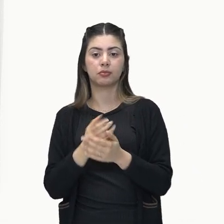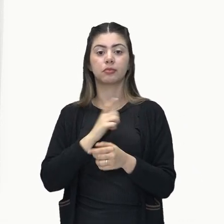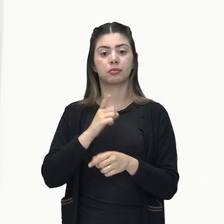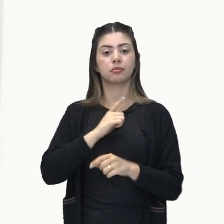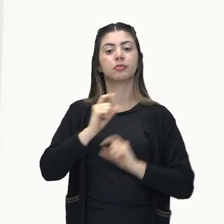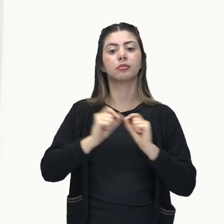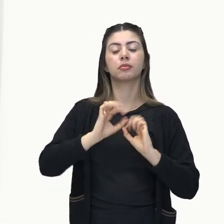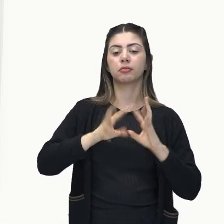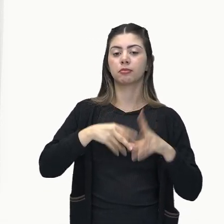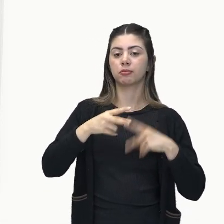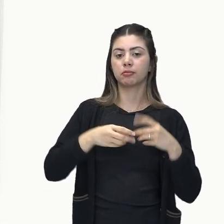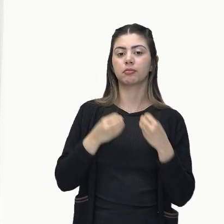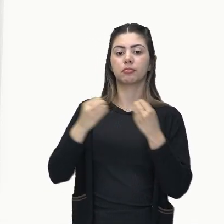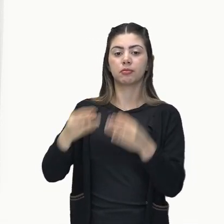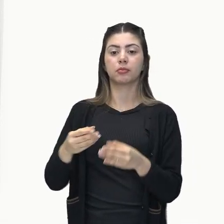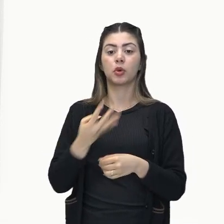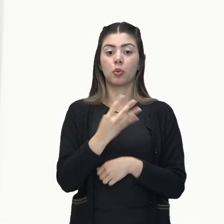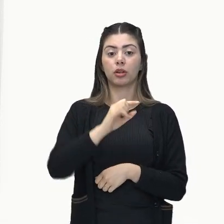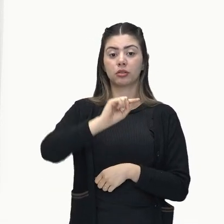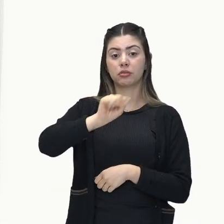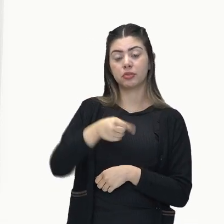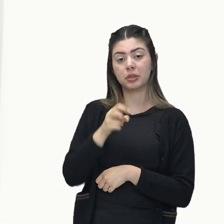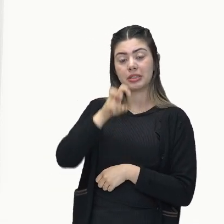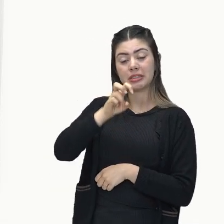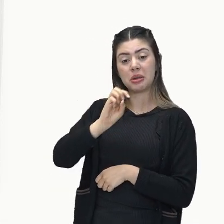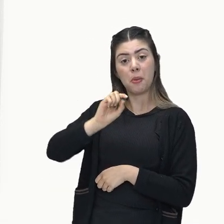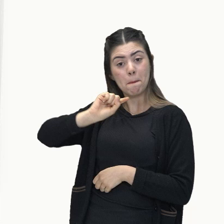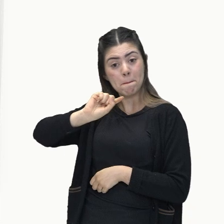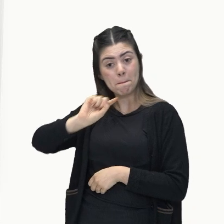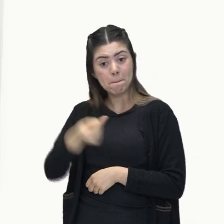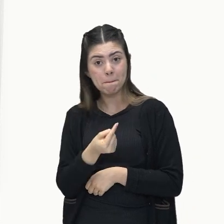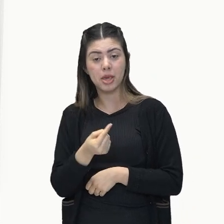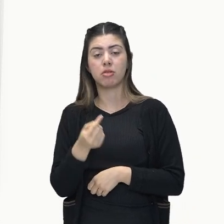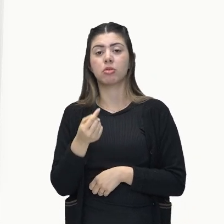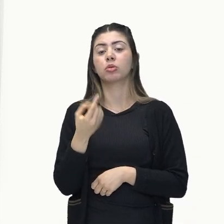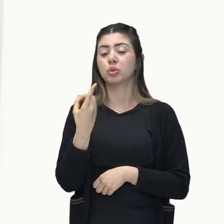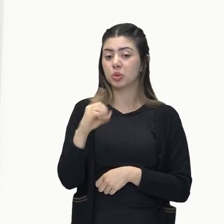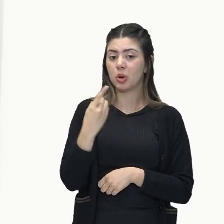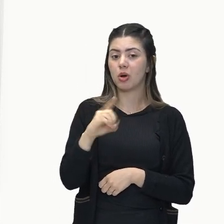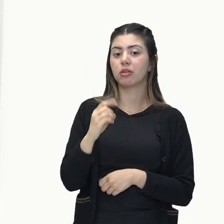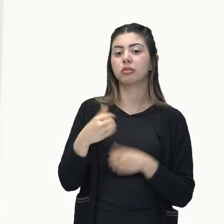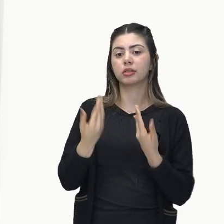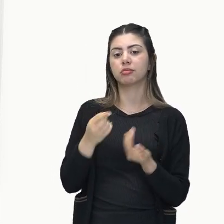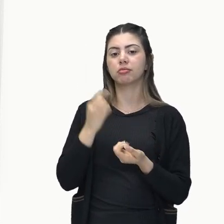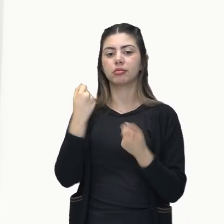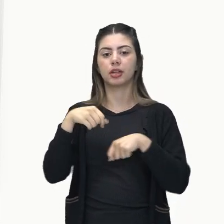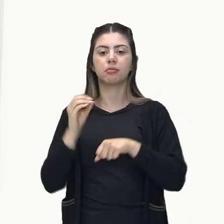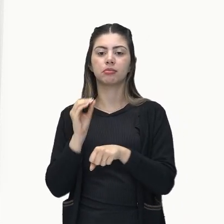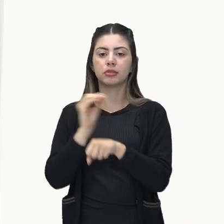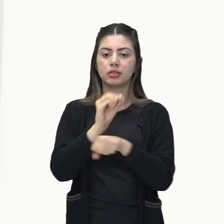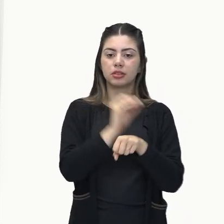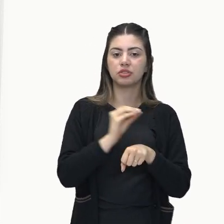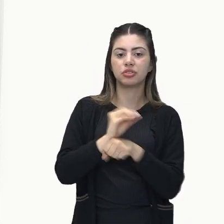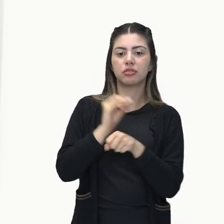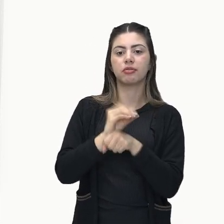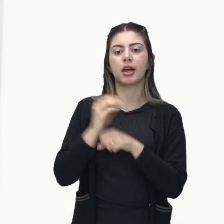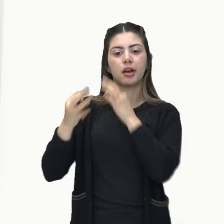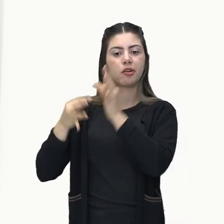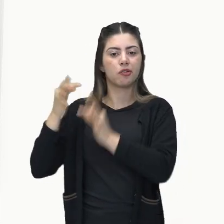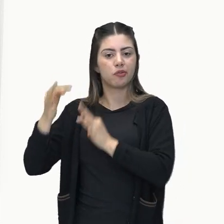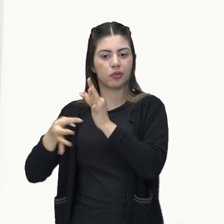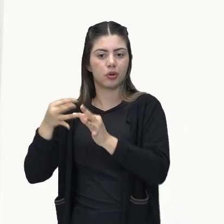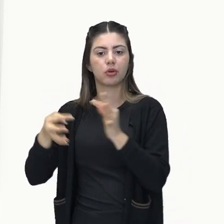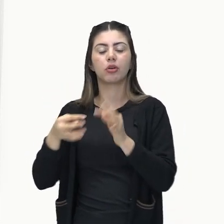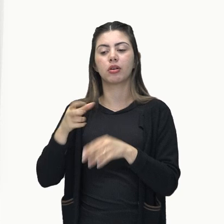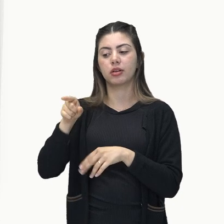com $4,5 mil, valor que deverá ser investido no desenvolvimento do Pavulagem Contos da Floresta, único representante da